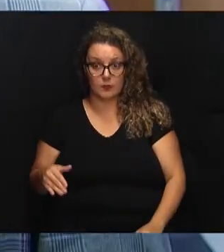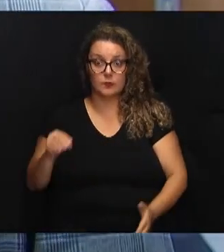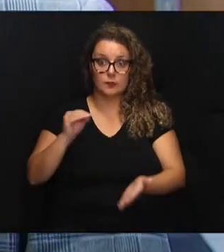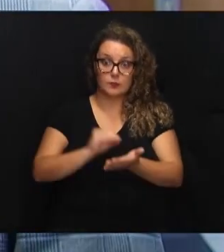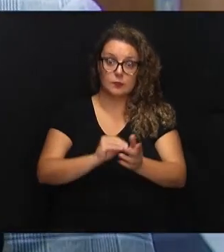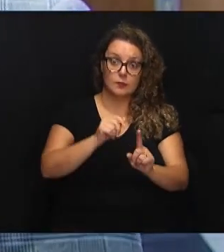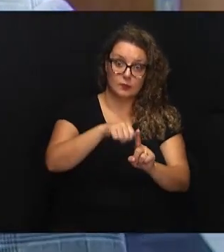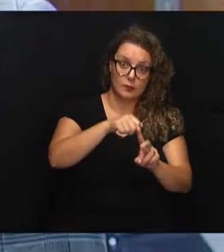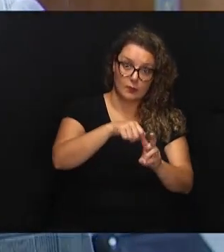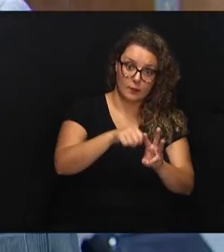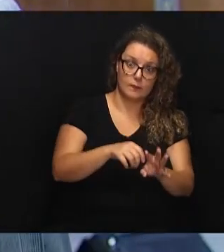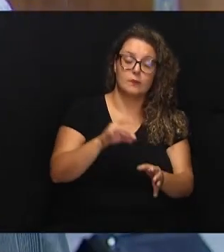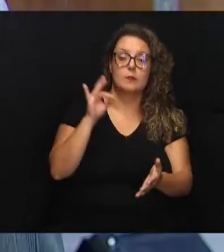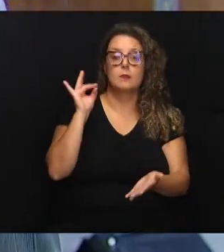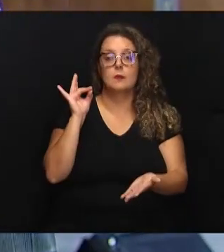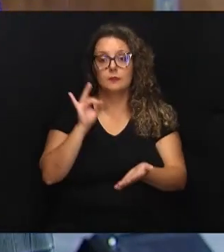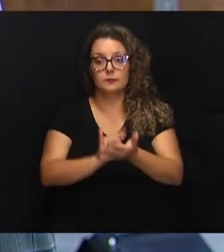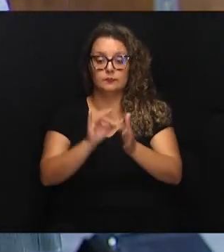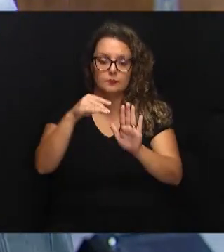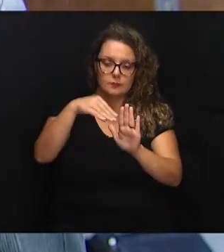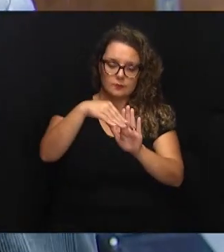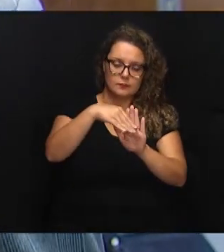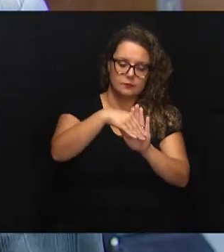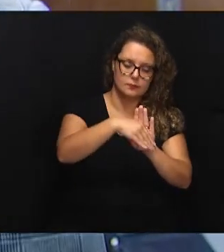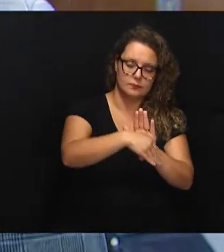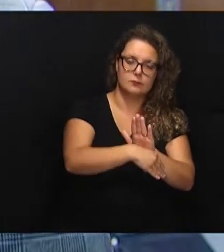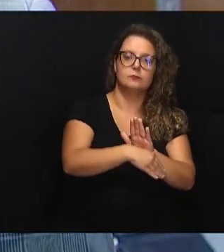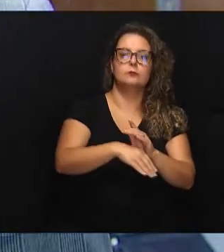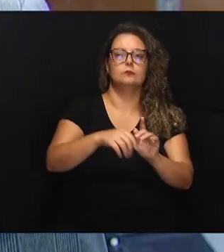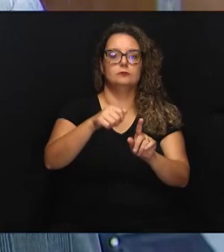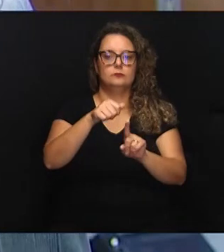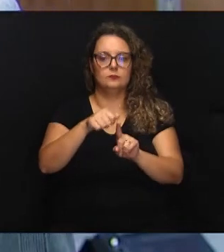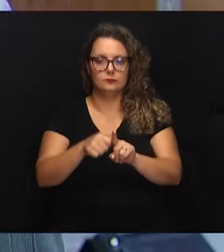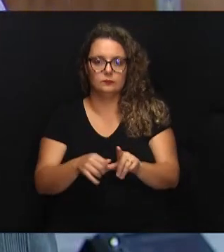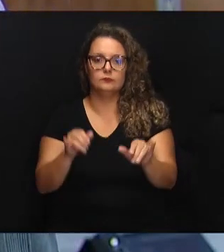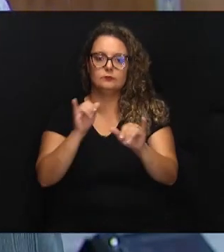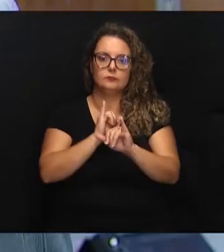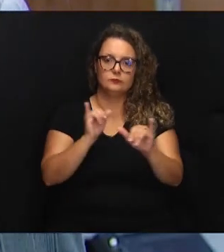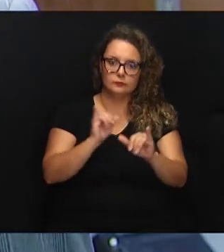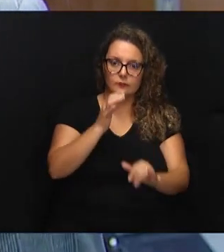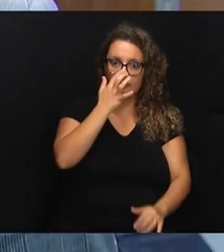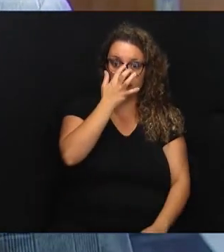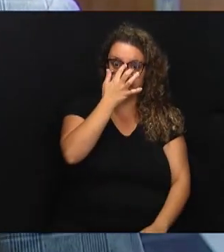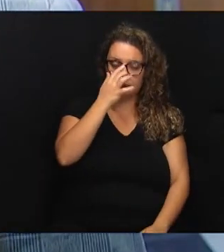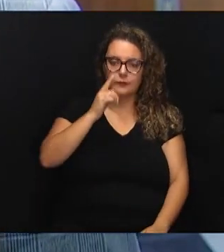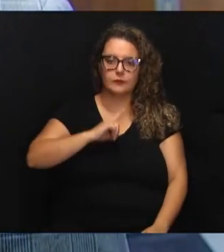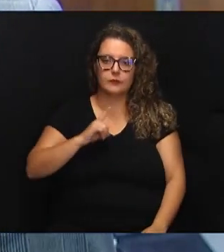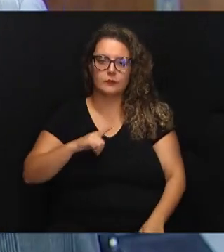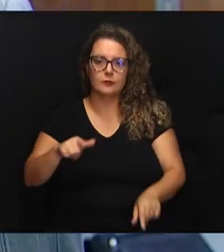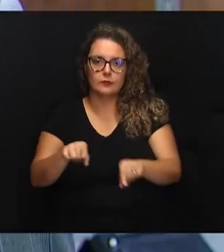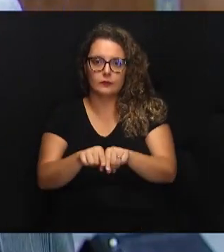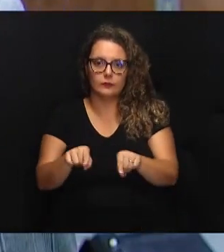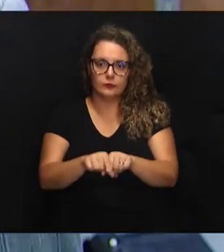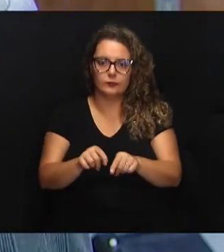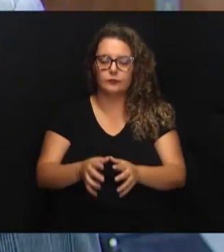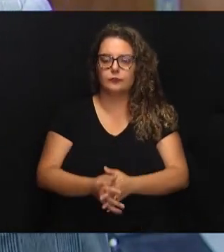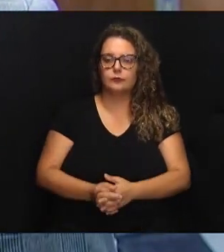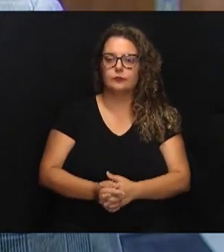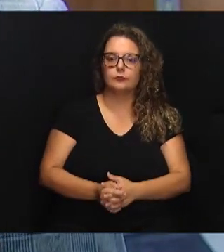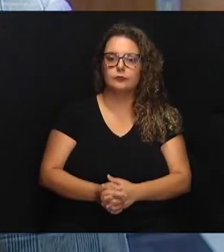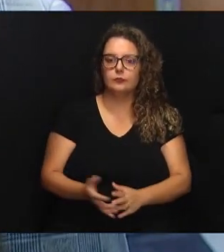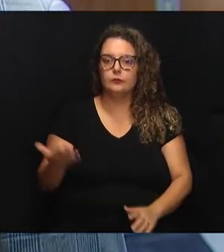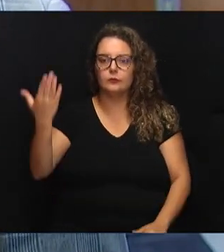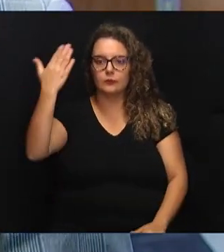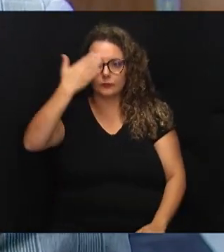meses realmente teve uma queda no mês da campanha. Nós temos que ter também um comprovante